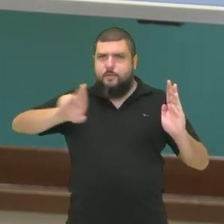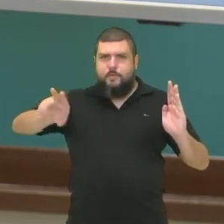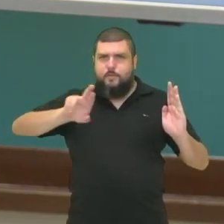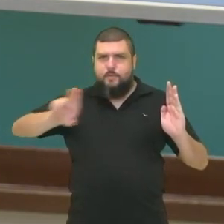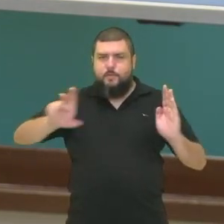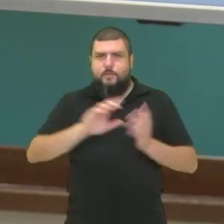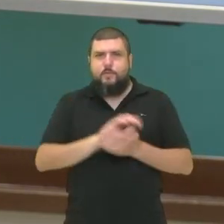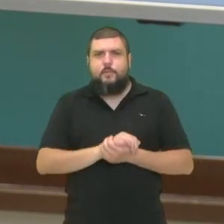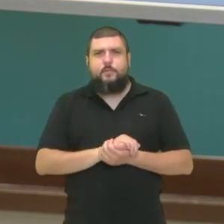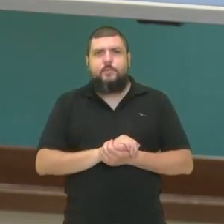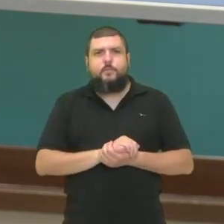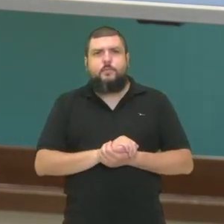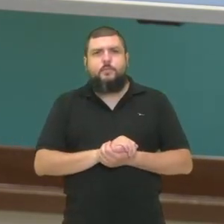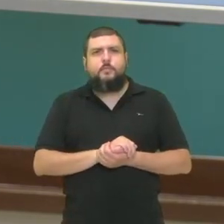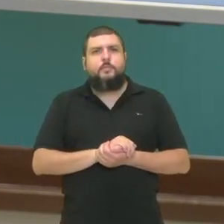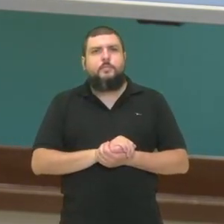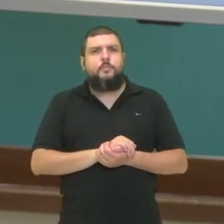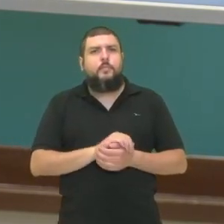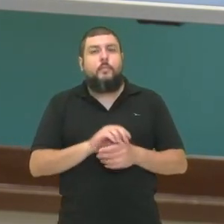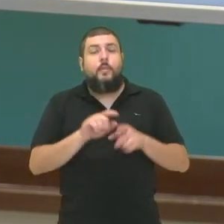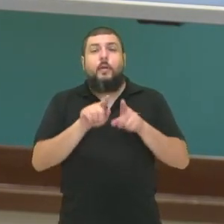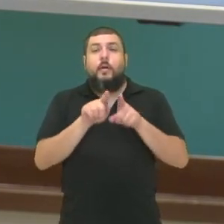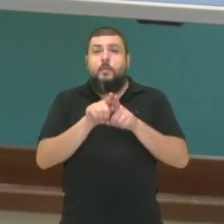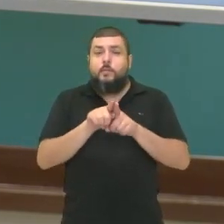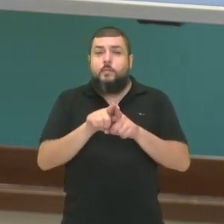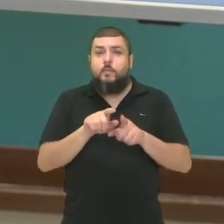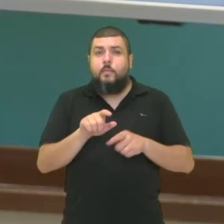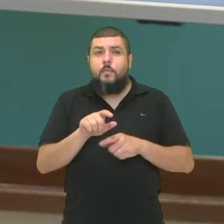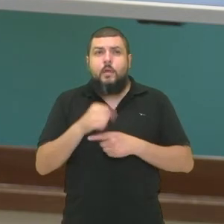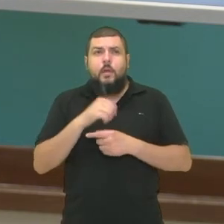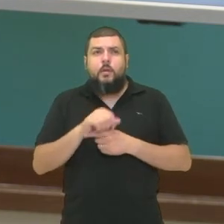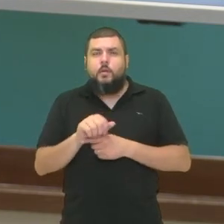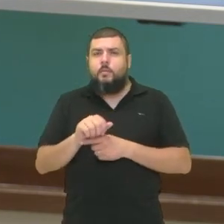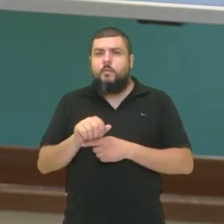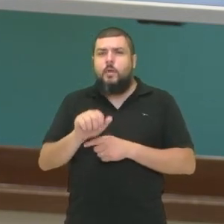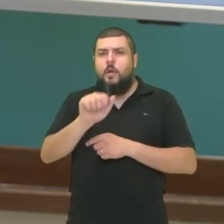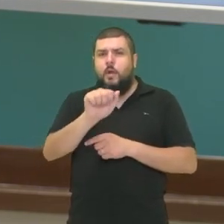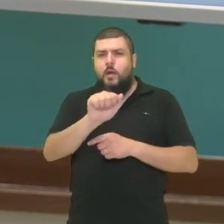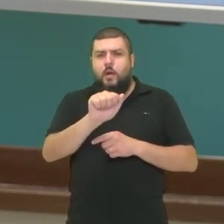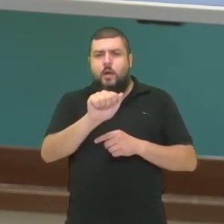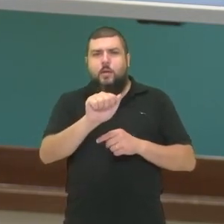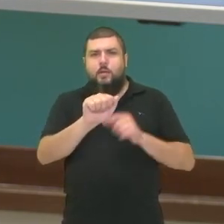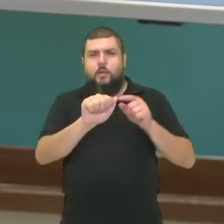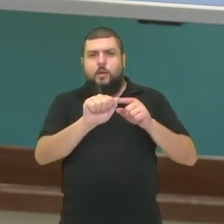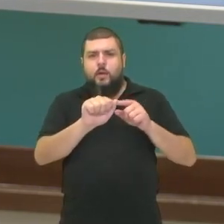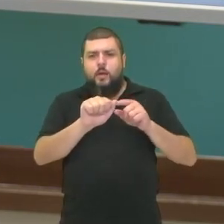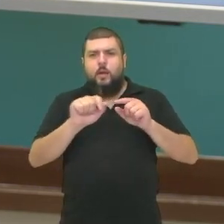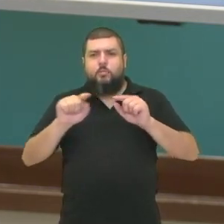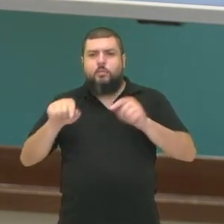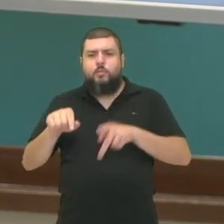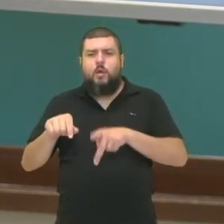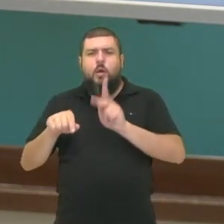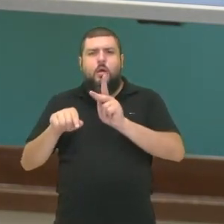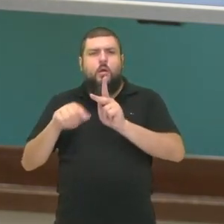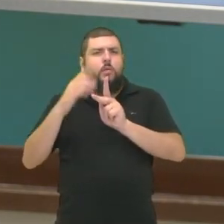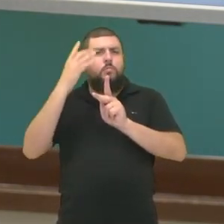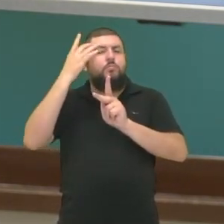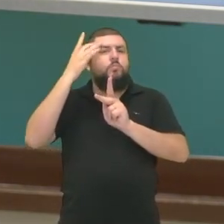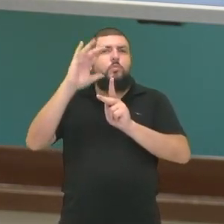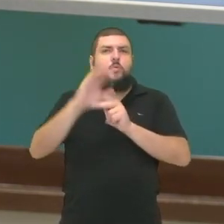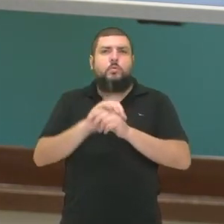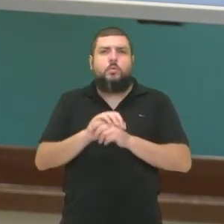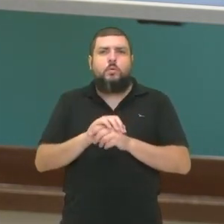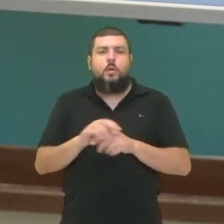zero. Além disso, ó, eu não conheço a abscissa do ponto A, que eu estou chamando de K, e não